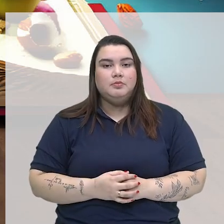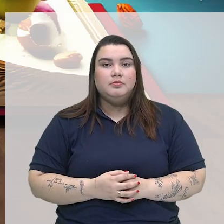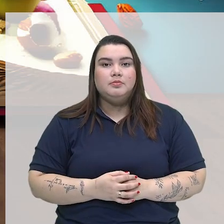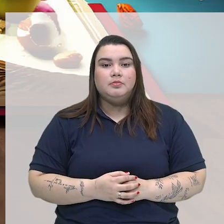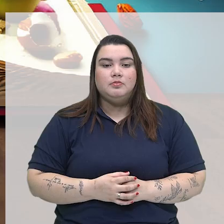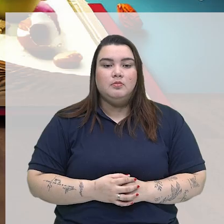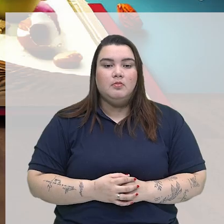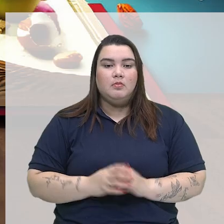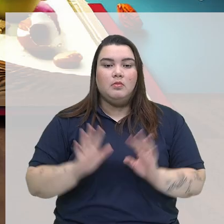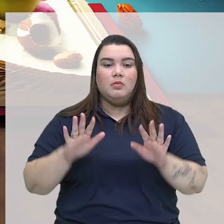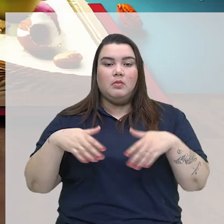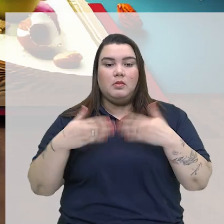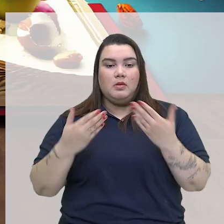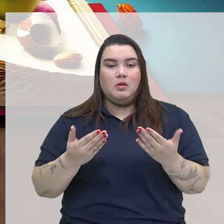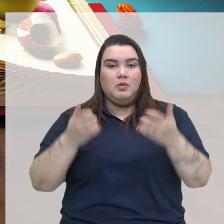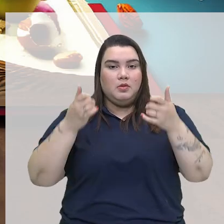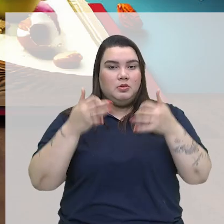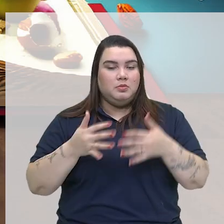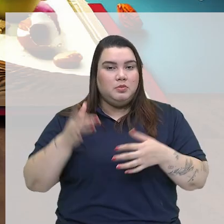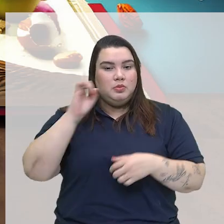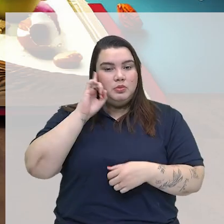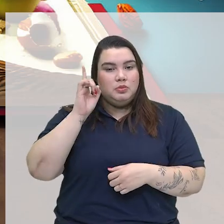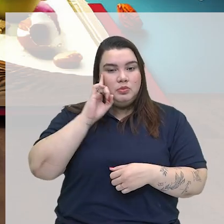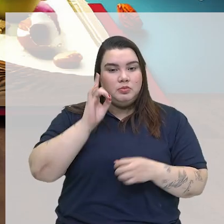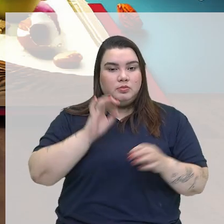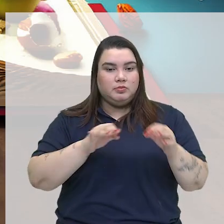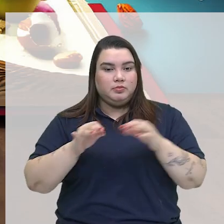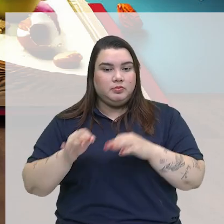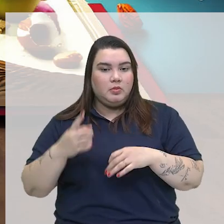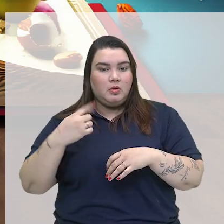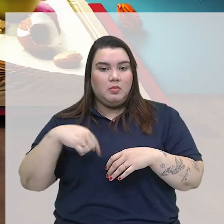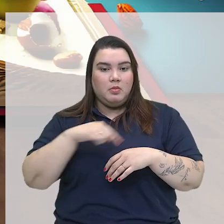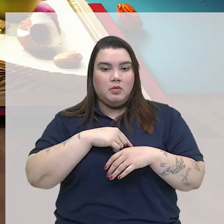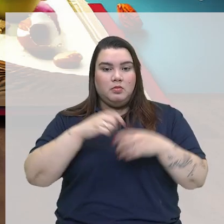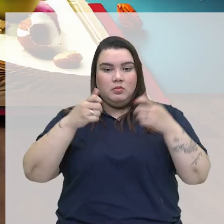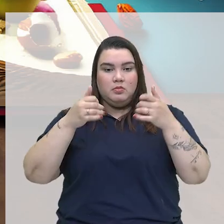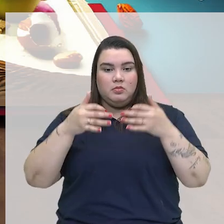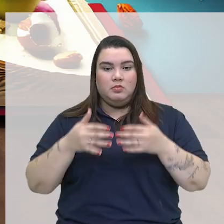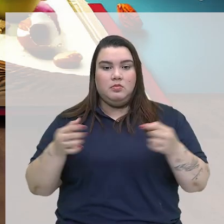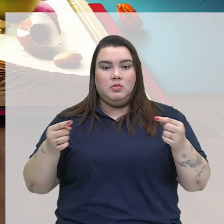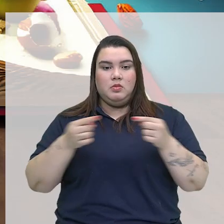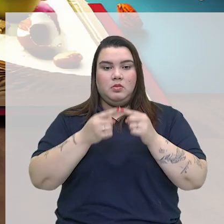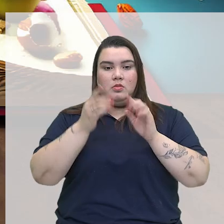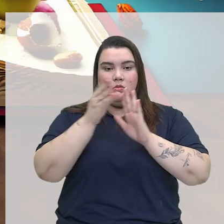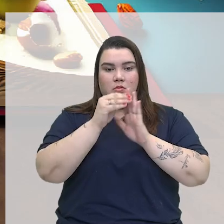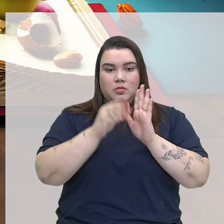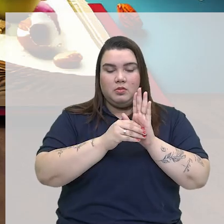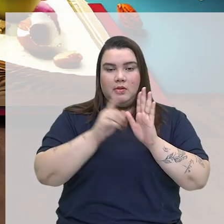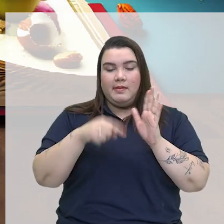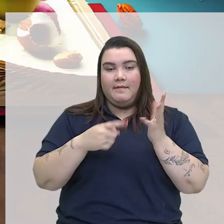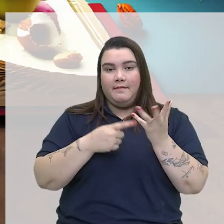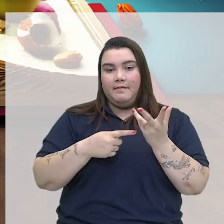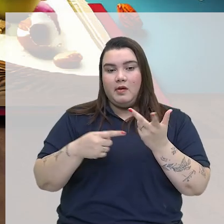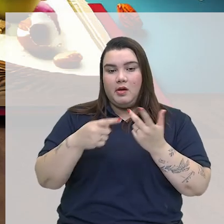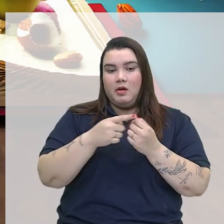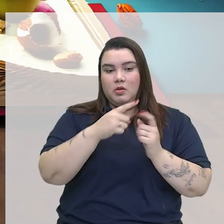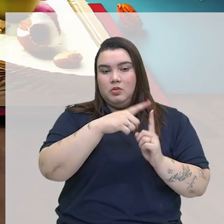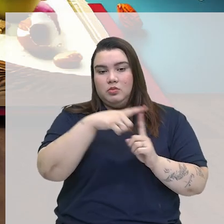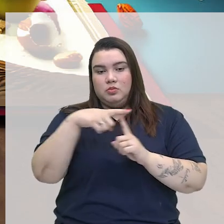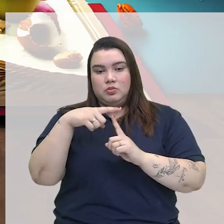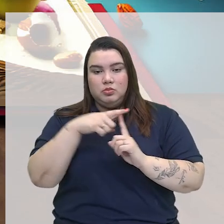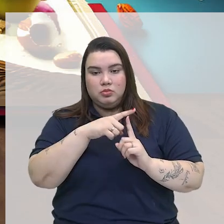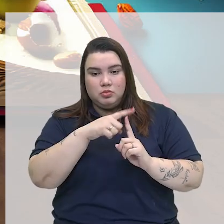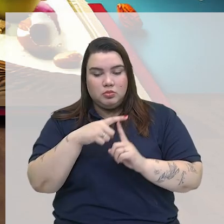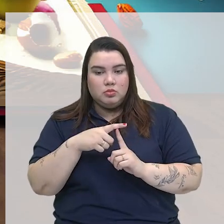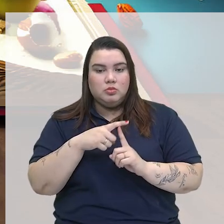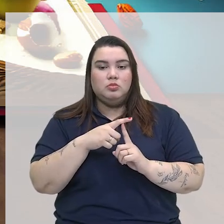então, por falar em dia a dia, para a gente delimitar aí o nosso conteúdo, porque são muitas misturas que fazem